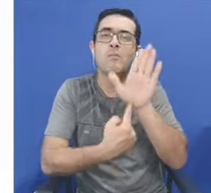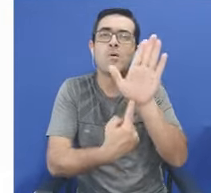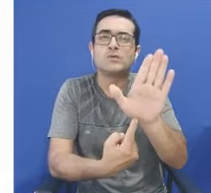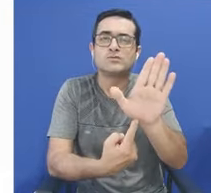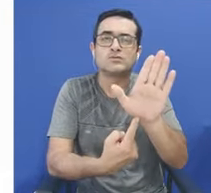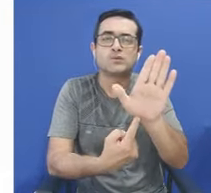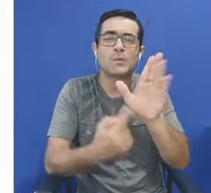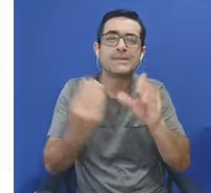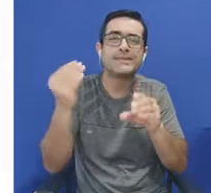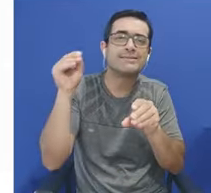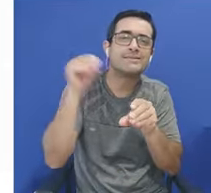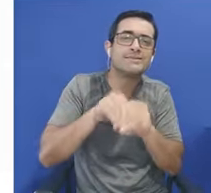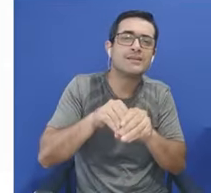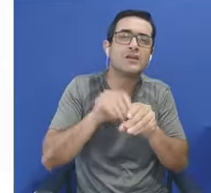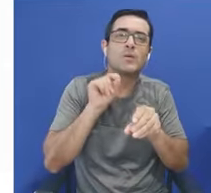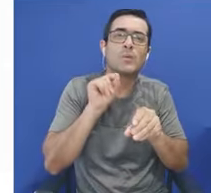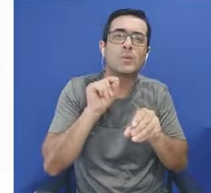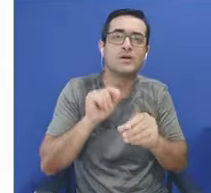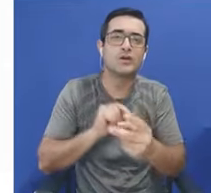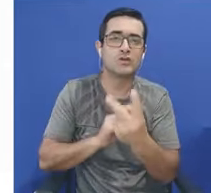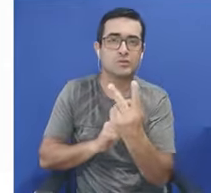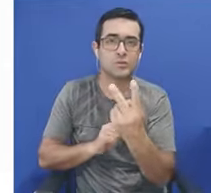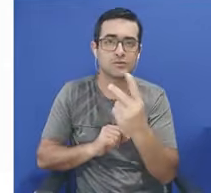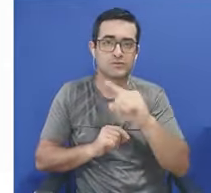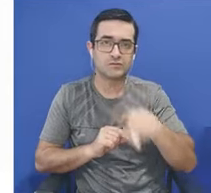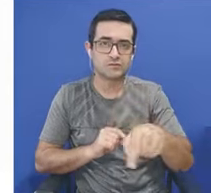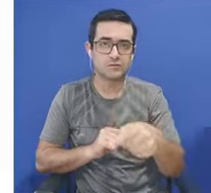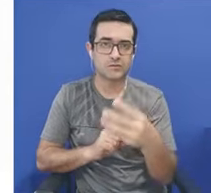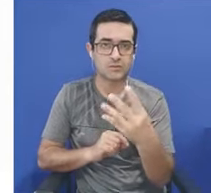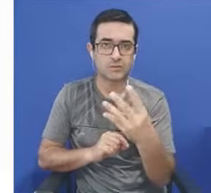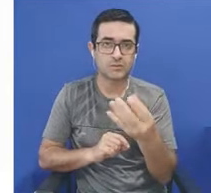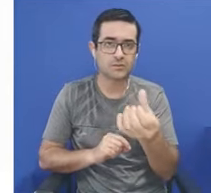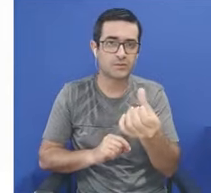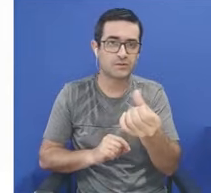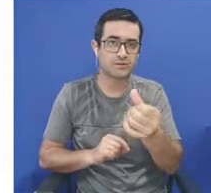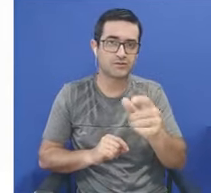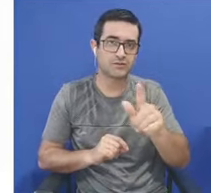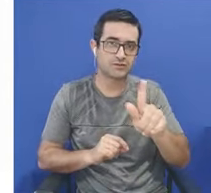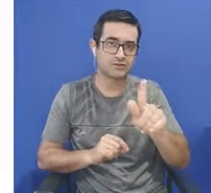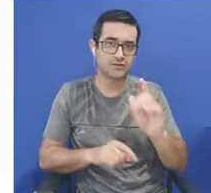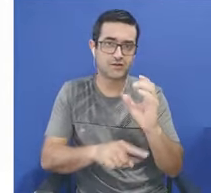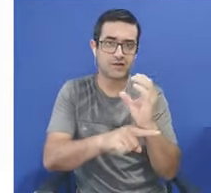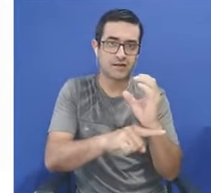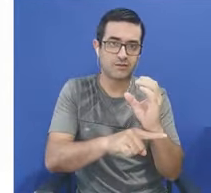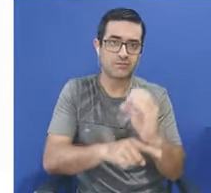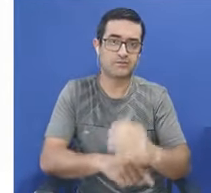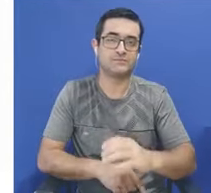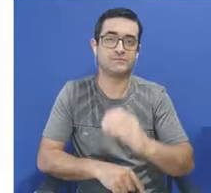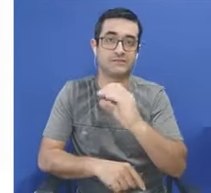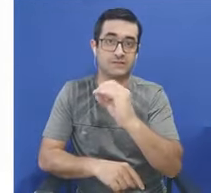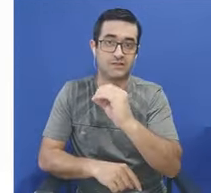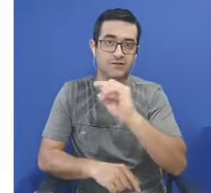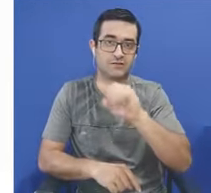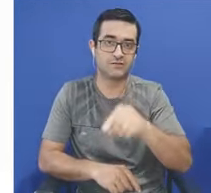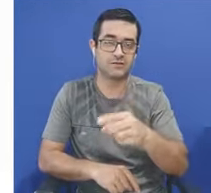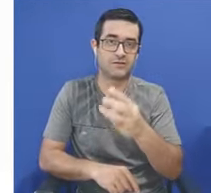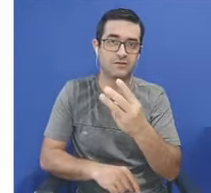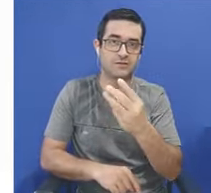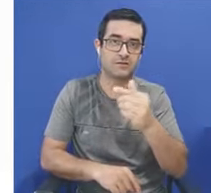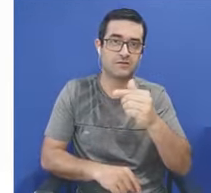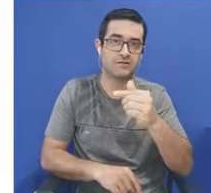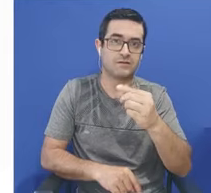3,16 gramas, mostrou que a sua composição é 2,46 gramas de carbono,